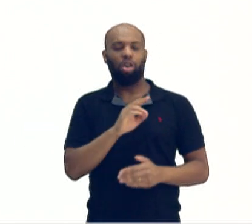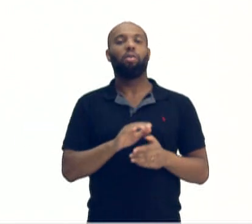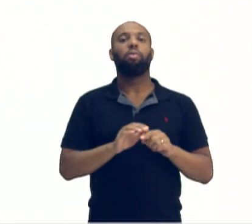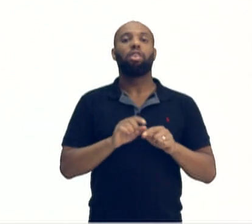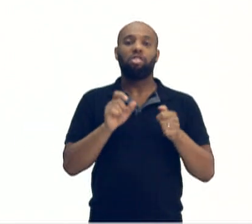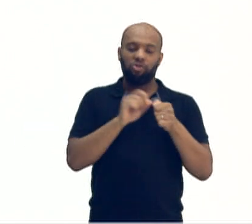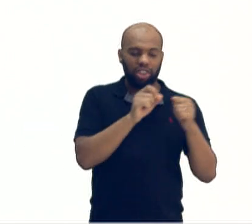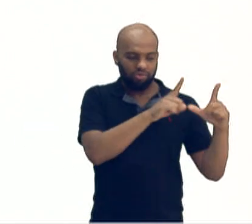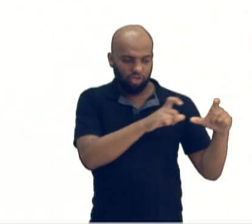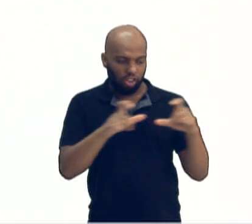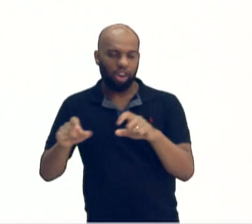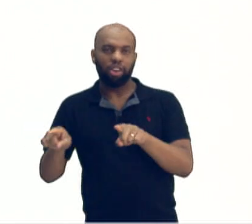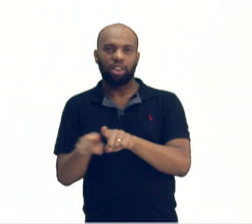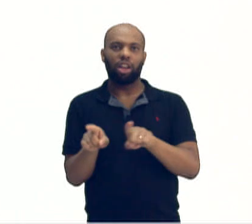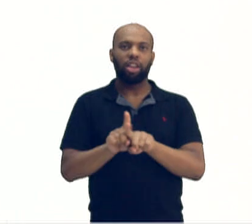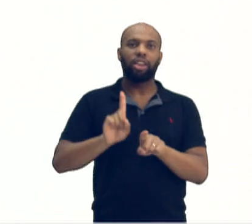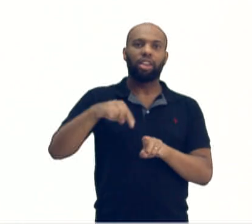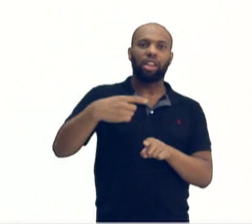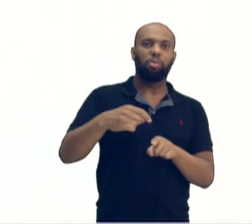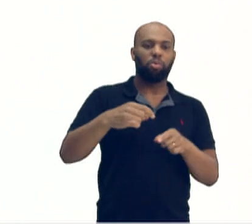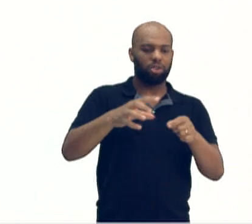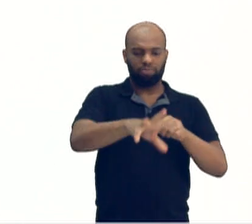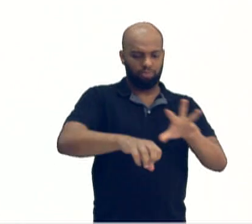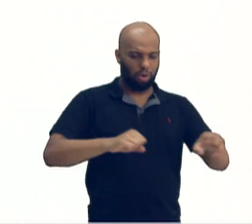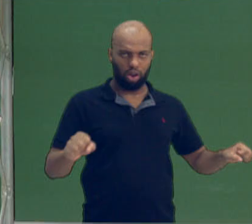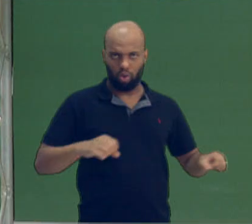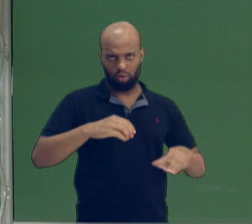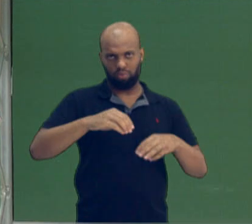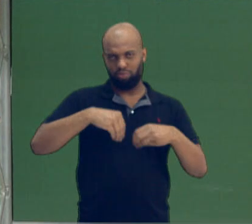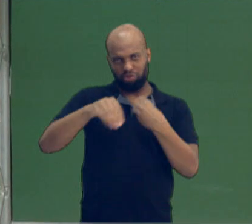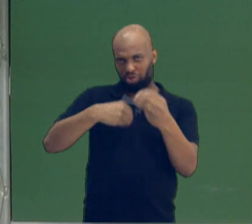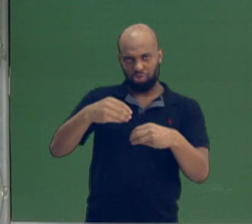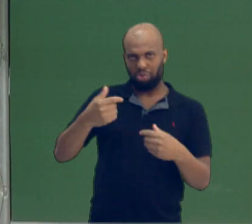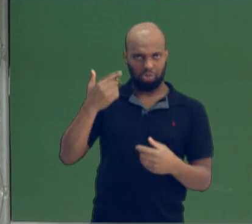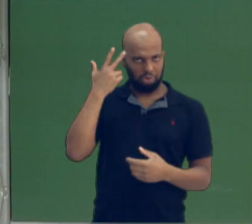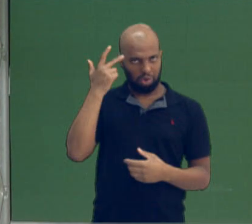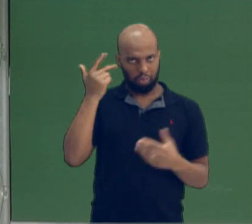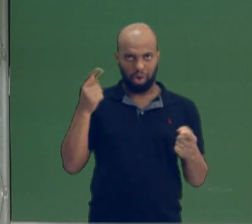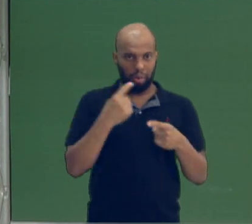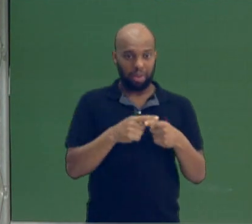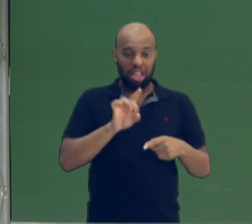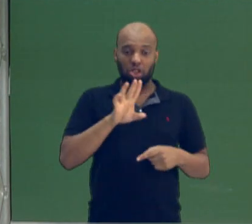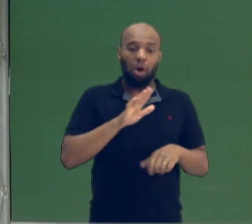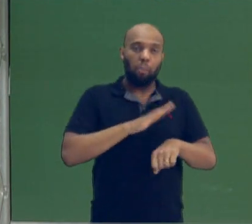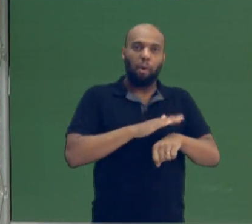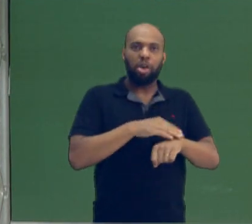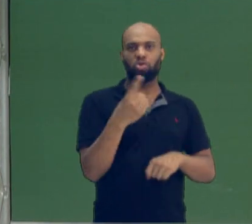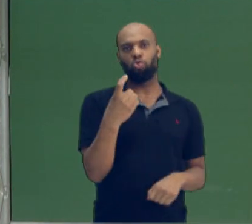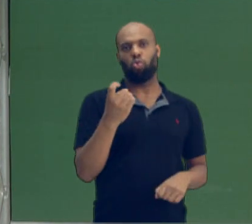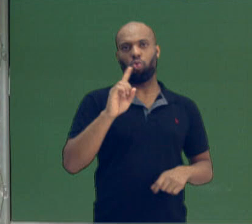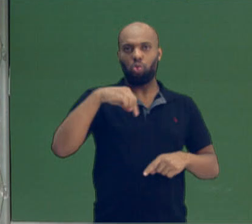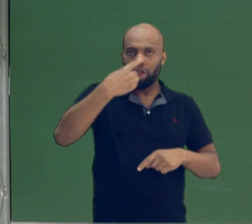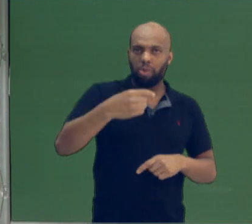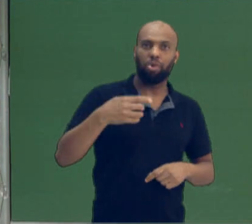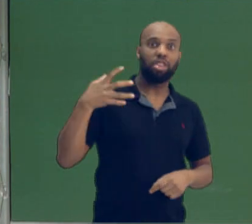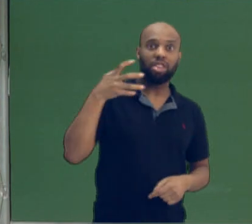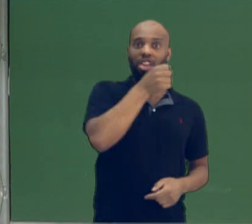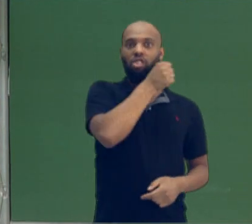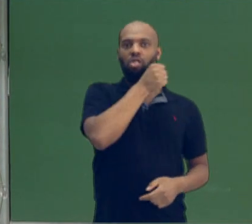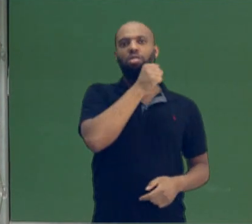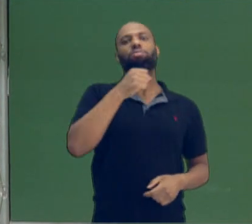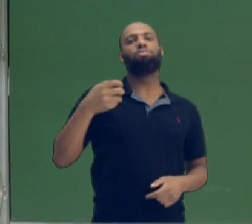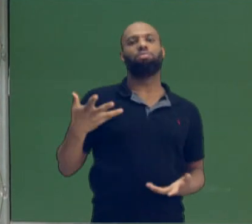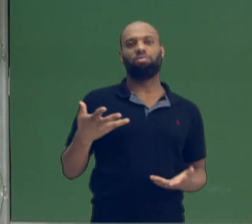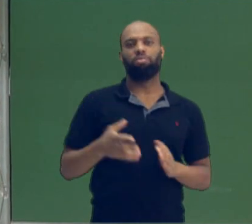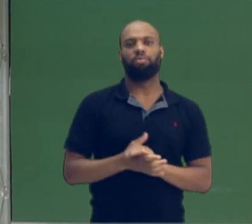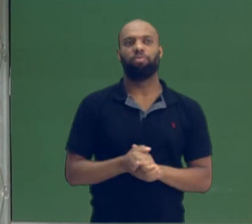trabalhos, fotografaram e depois desfizeram, né? Então, ocorreu naquele momento único e houve o registro da